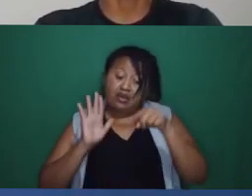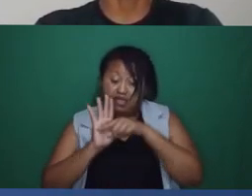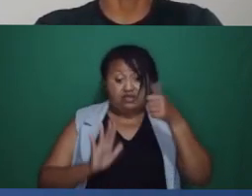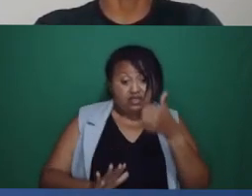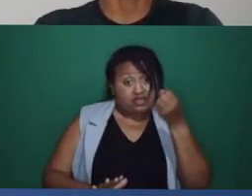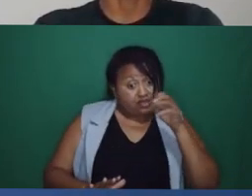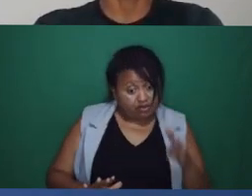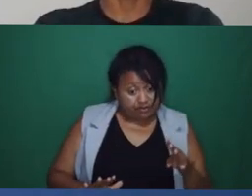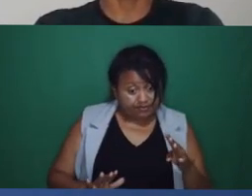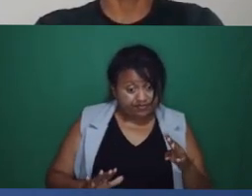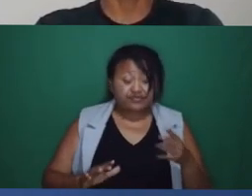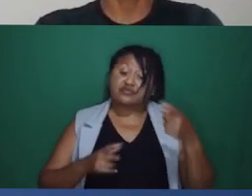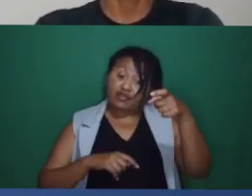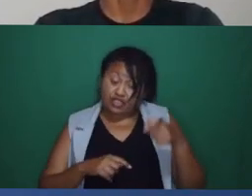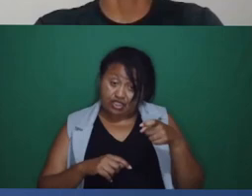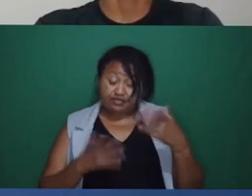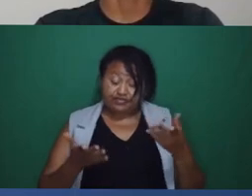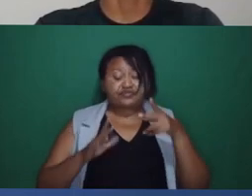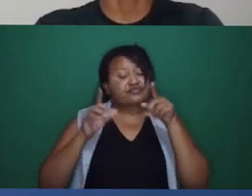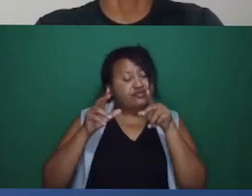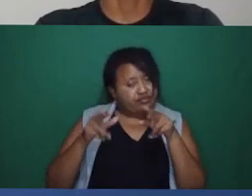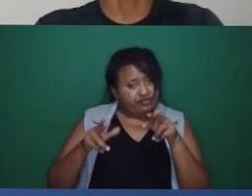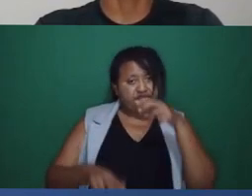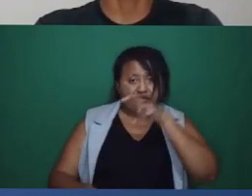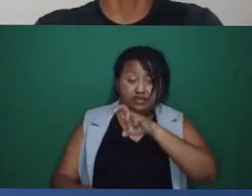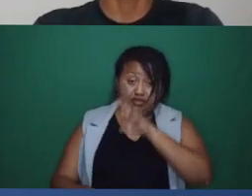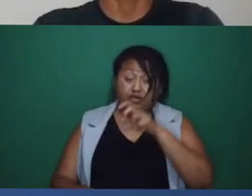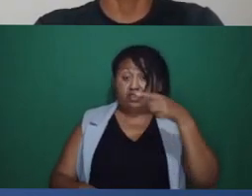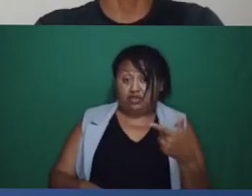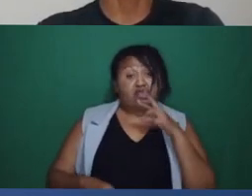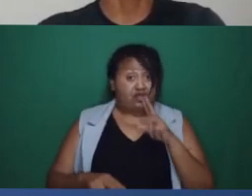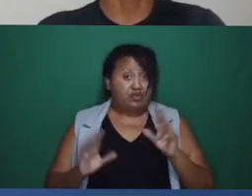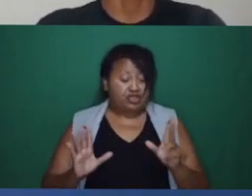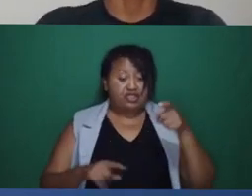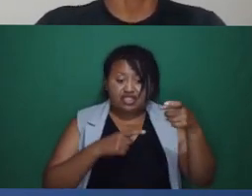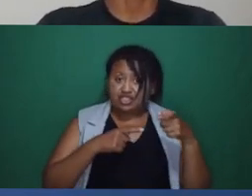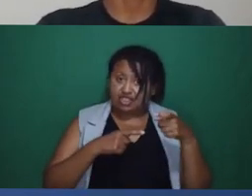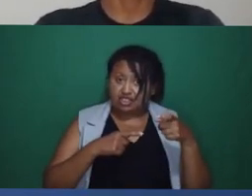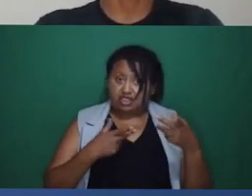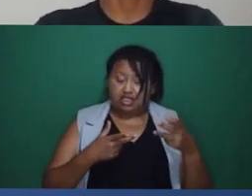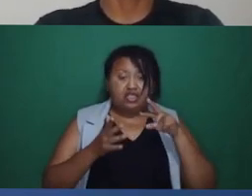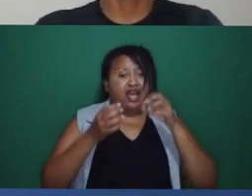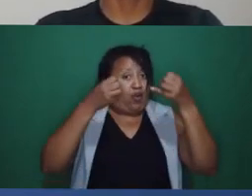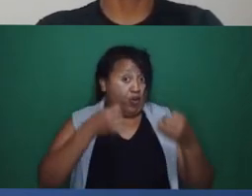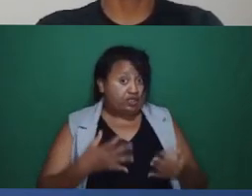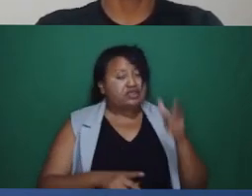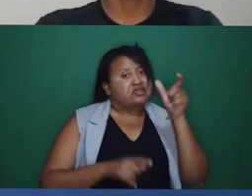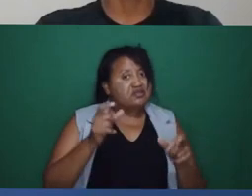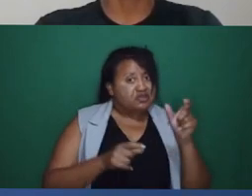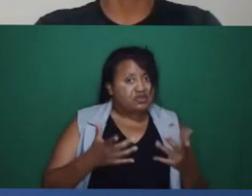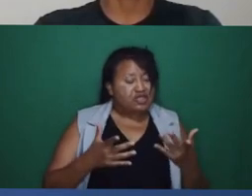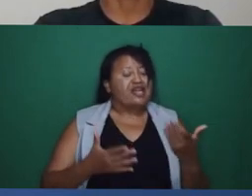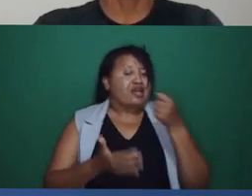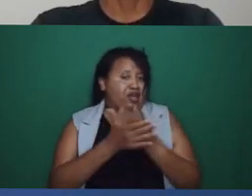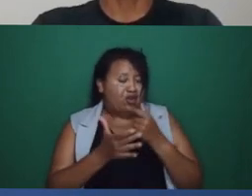-104 que aí x = 52 esse X é justamente a quantidade de pessoas